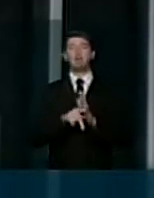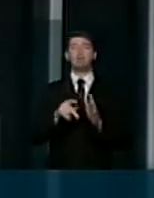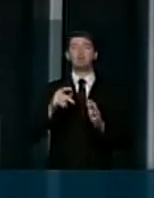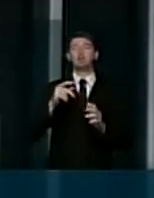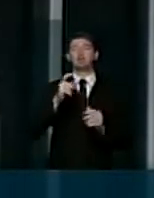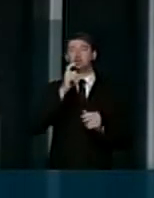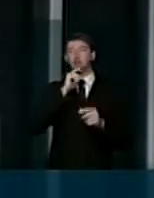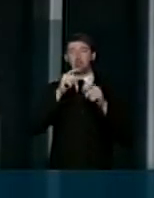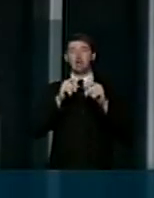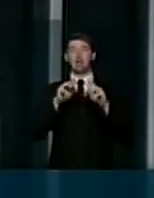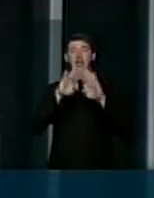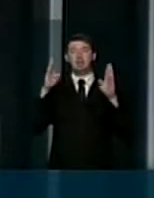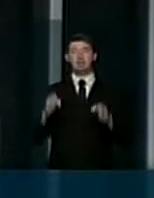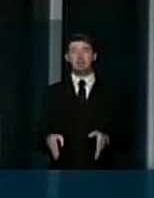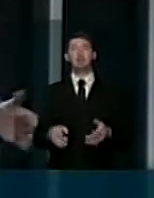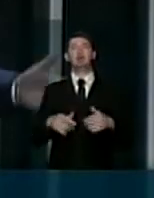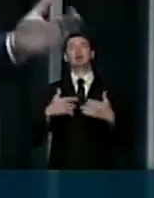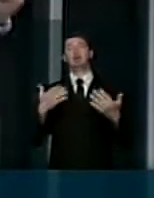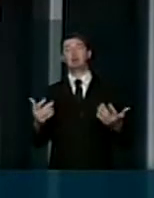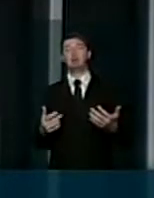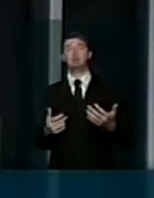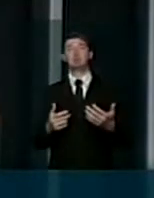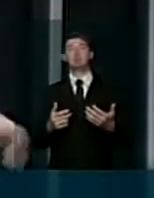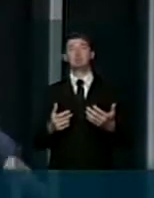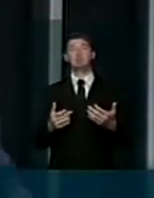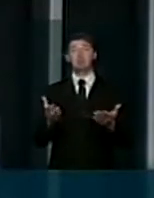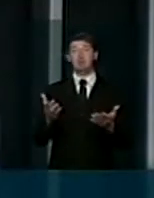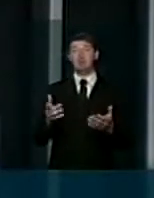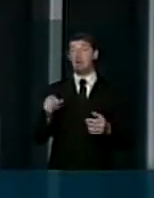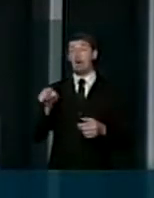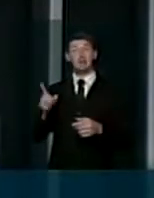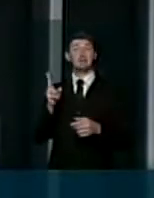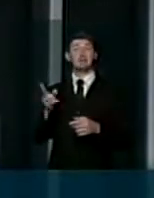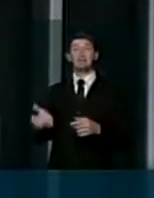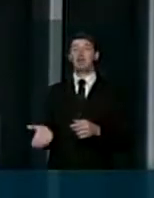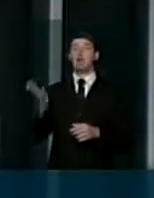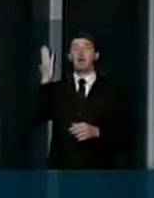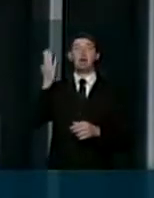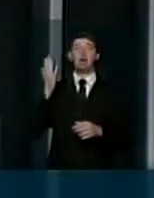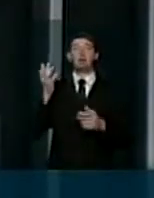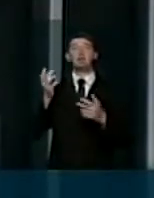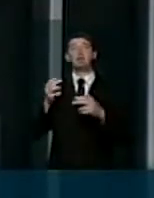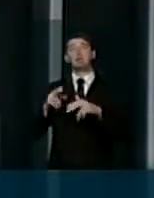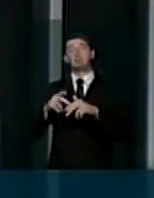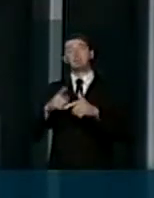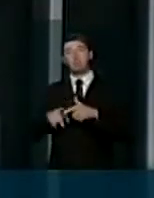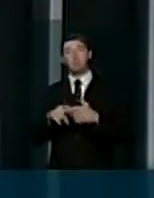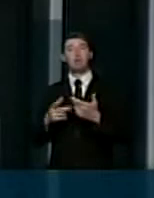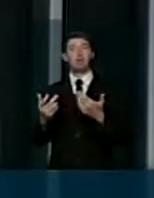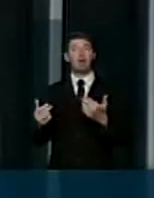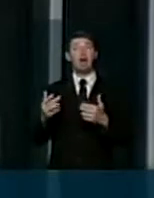refrigeradores, enfim, vários produtos. E a balança de Santa Catarina sempre era muito deficitária. Por conta disso, o estado passou a